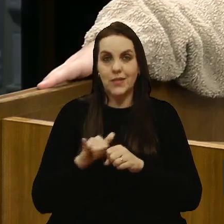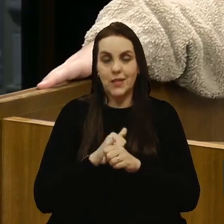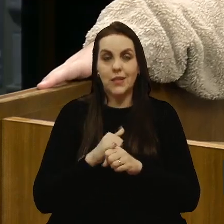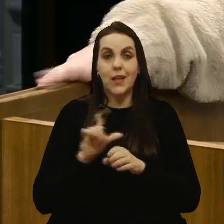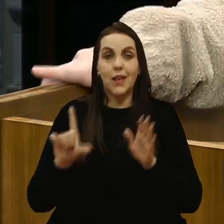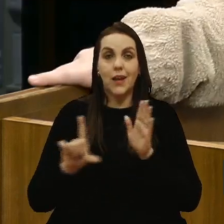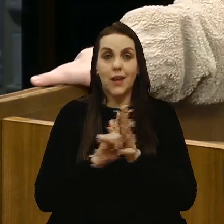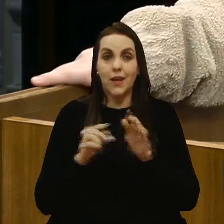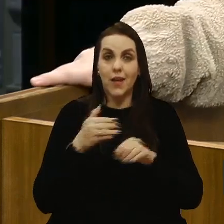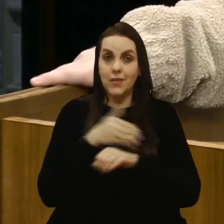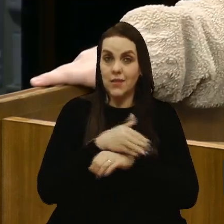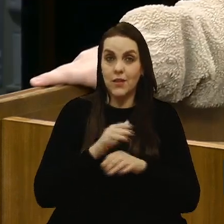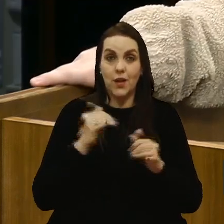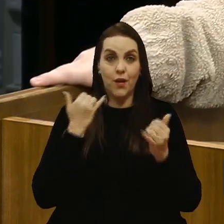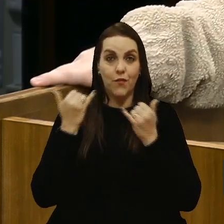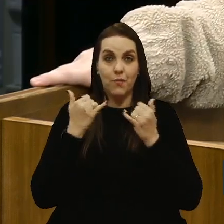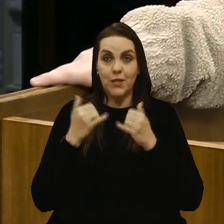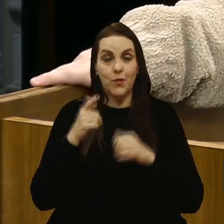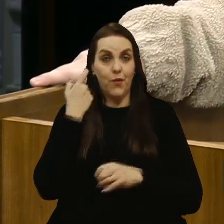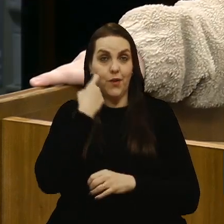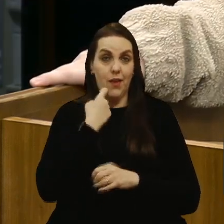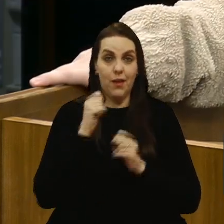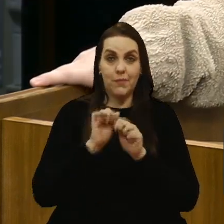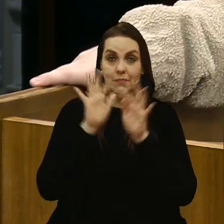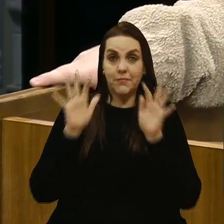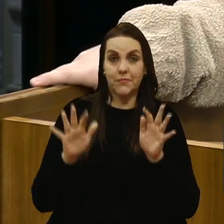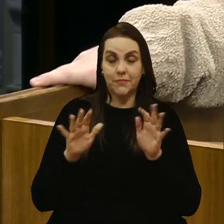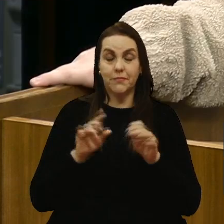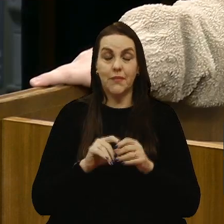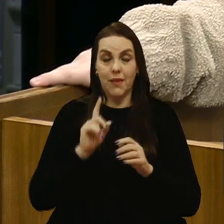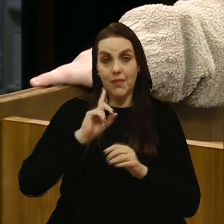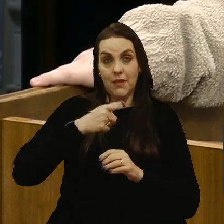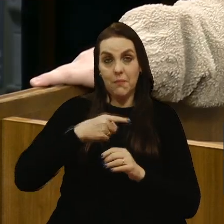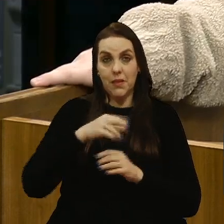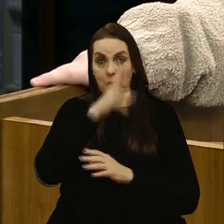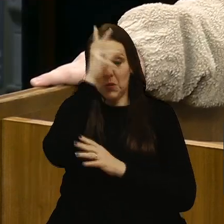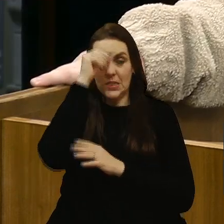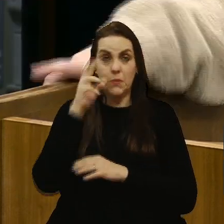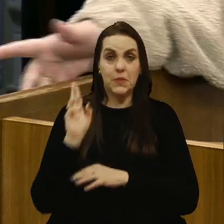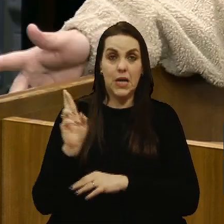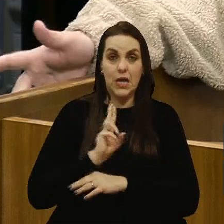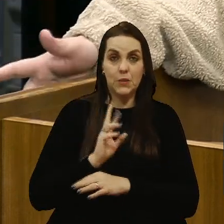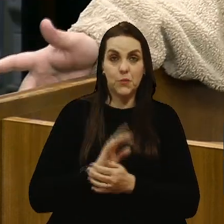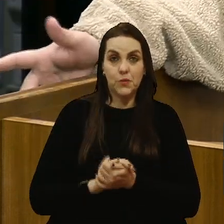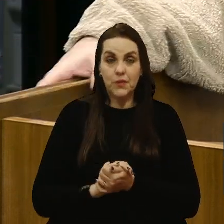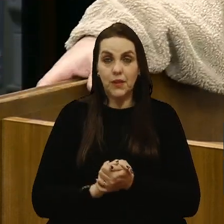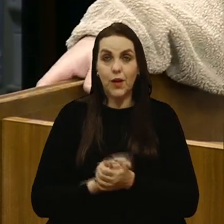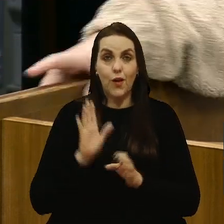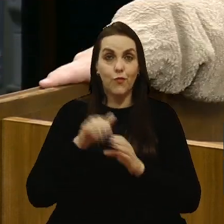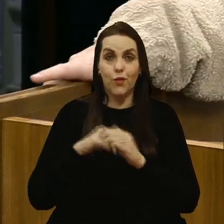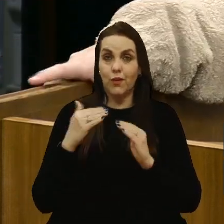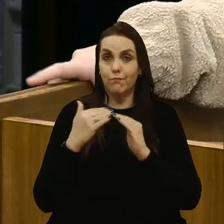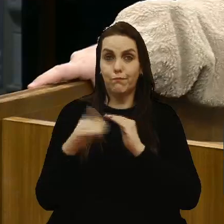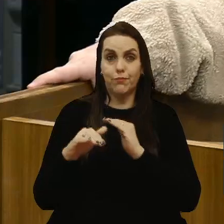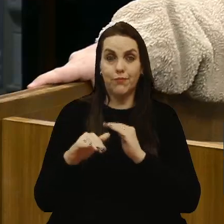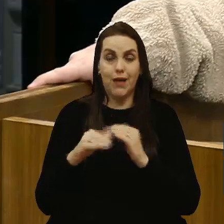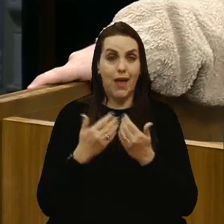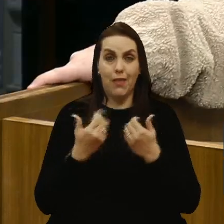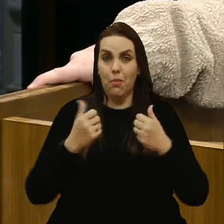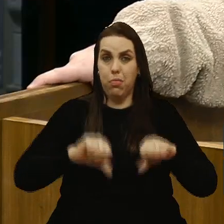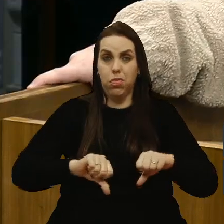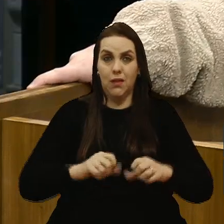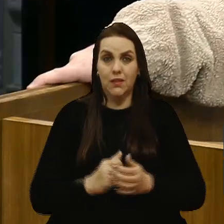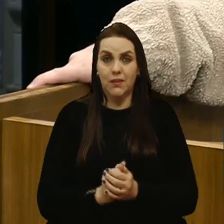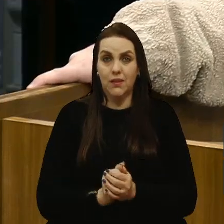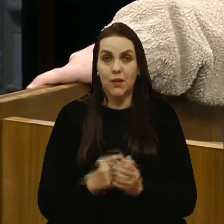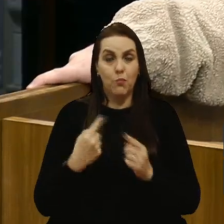informação, como bem esclarecido pelo vereador Caleb, determina que o município tem que responder, votar não politicamente é uma tragédia, porque simplesmente vamos